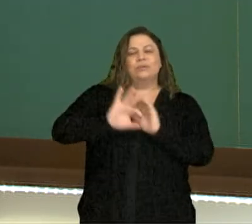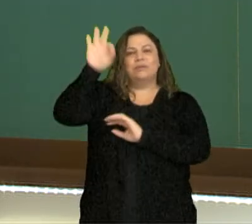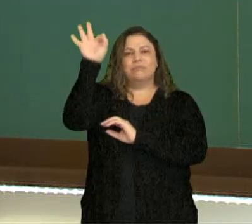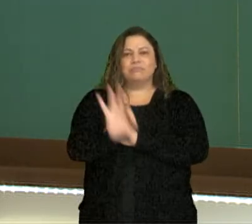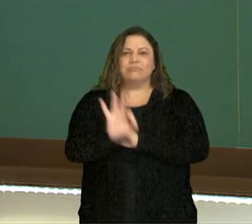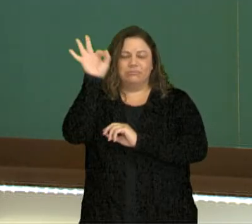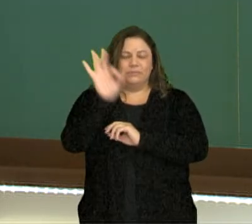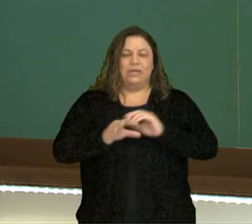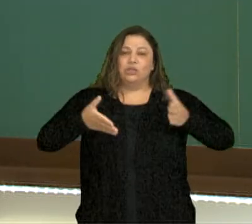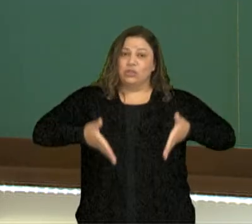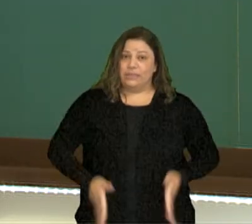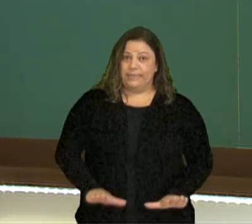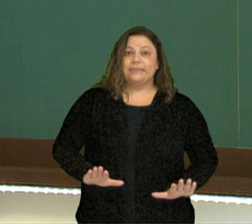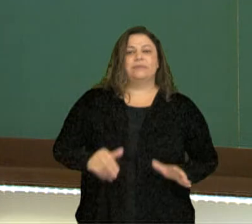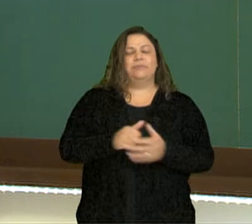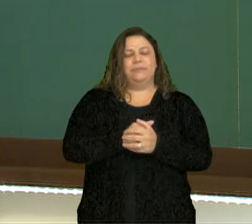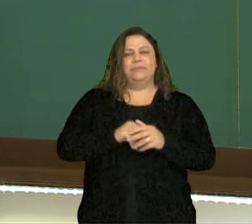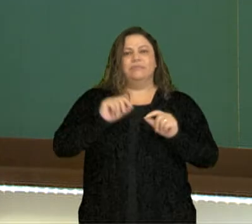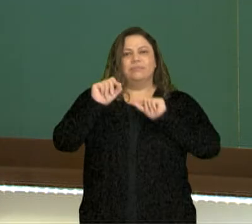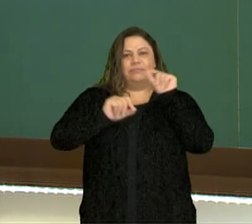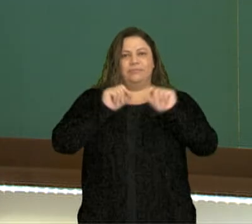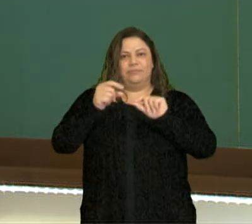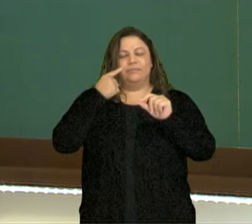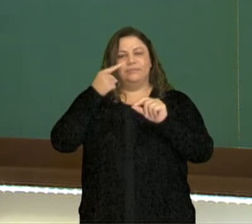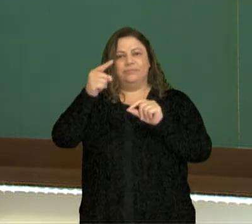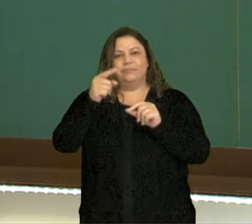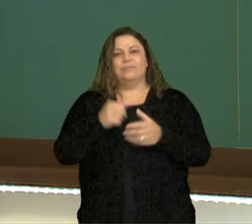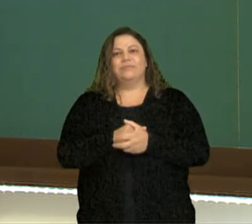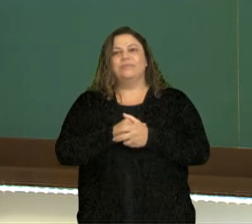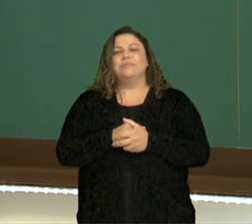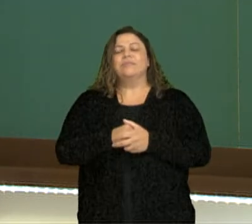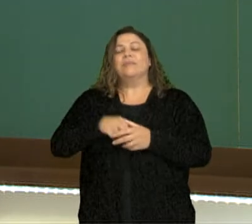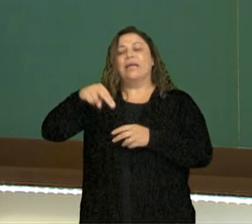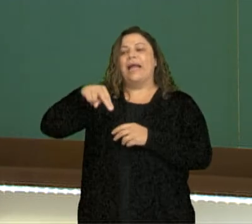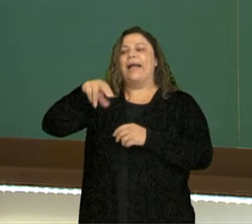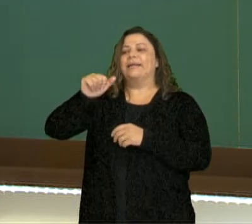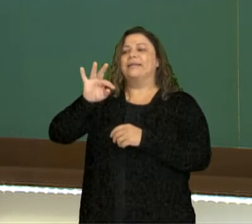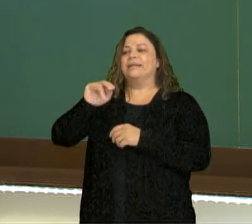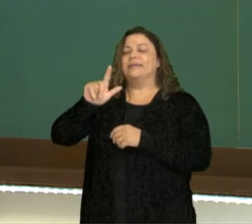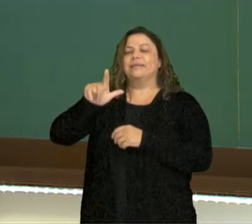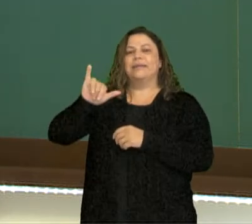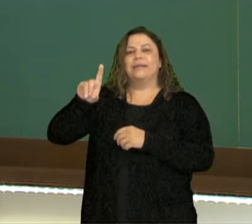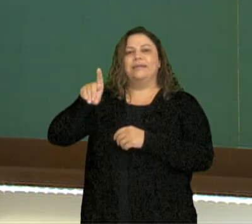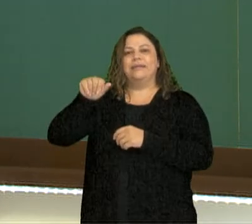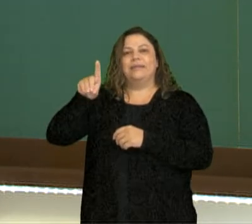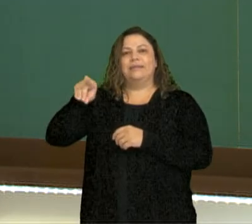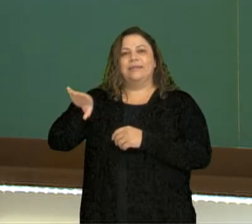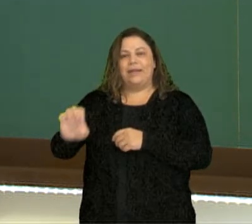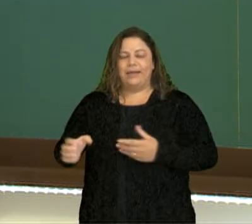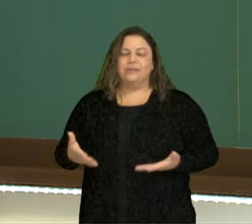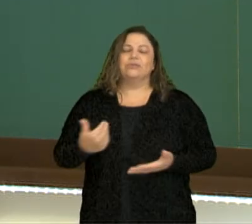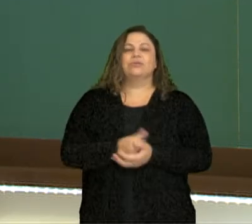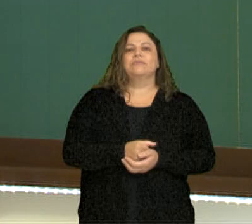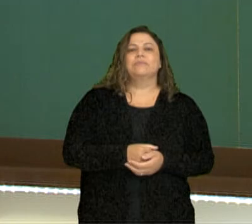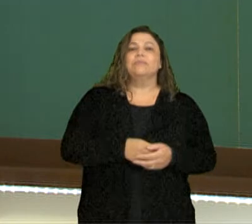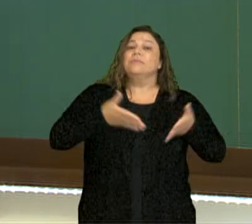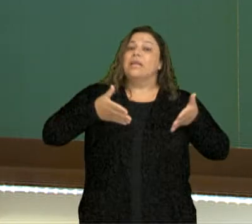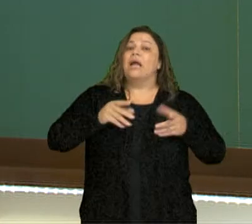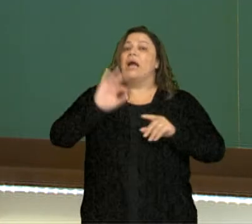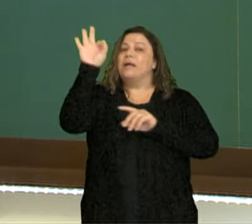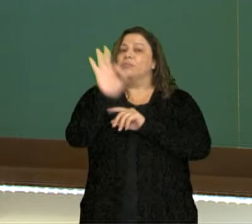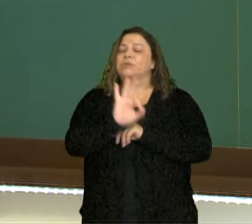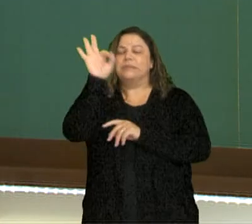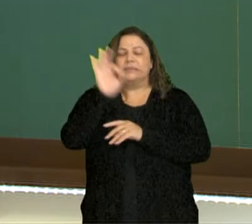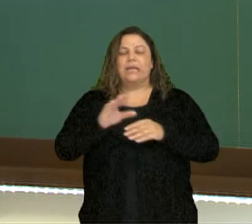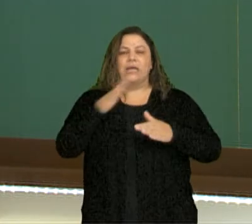de natalidade, que não tem nada a ver com a taxa de compra do Natal, tá? Tem a ver com a quantidade de nascimentos, taxa de mortalidade,